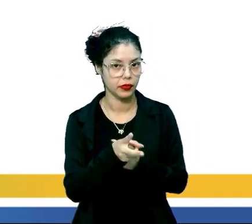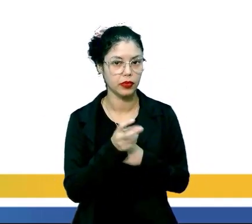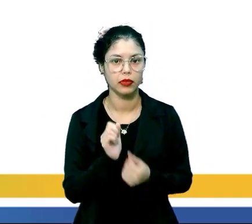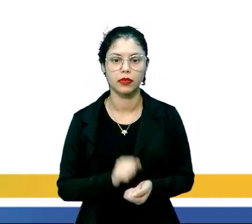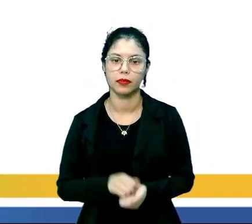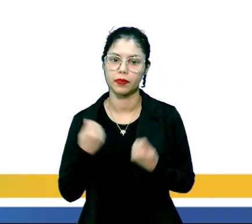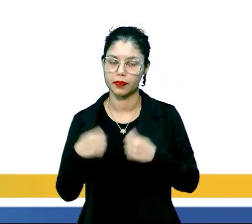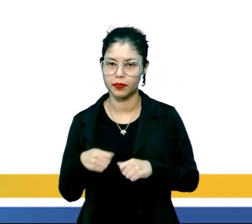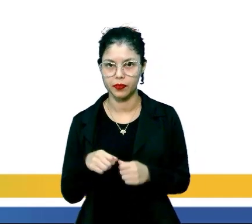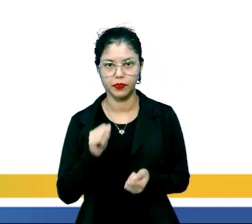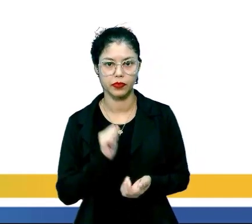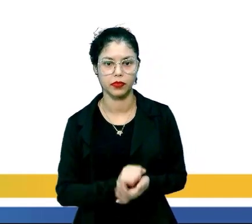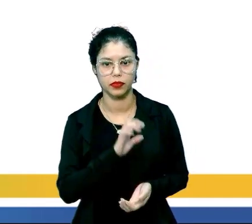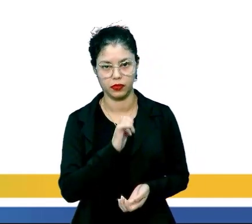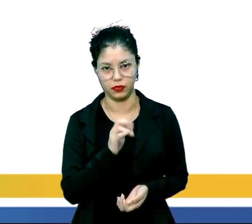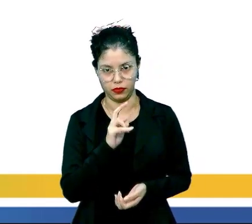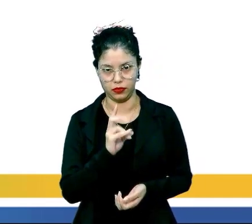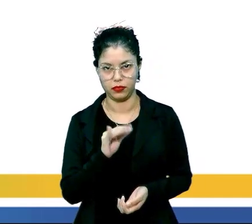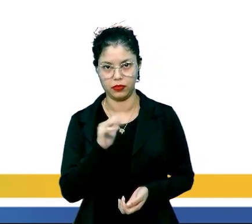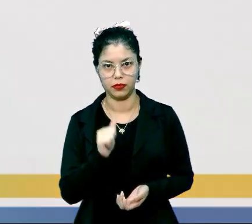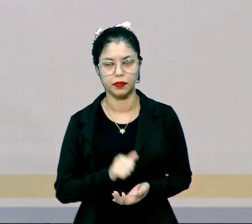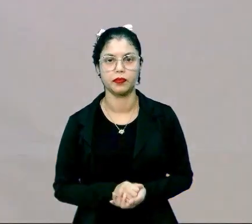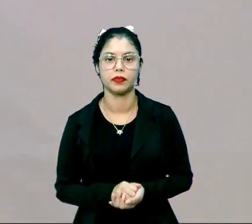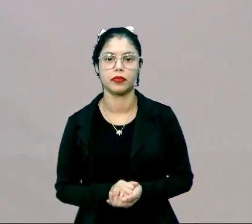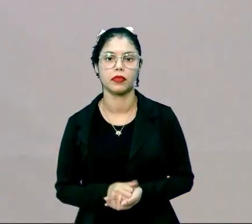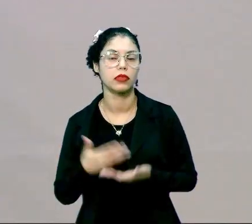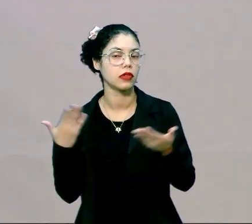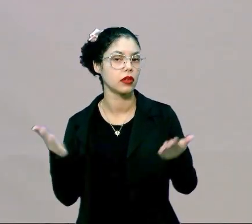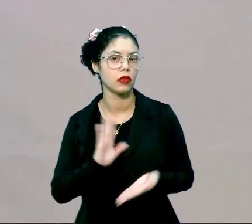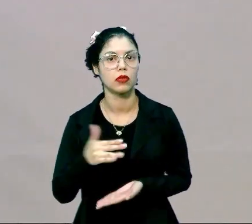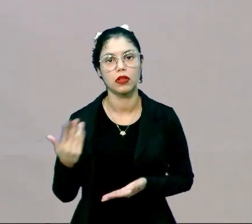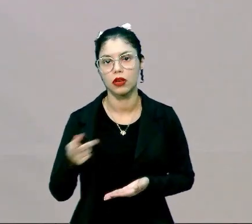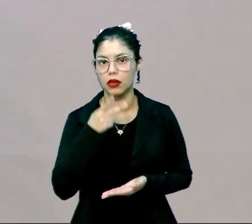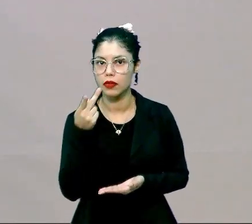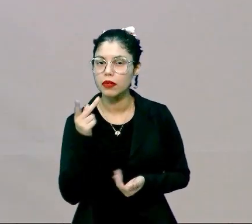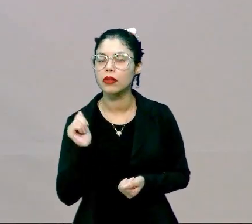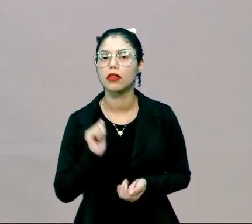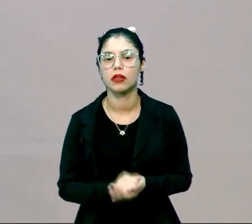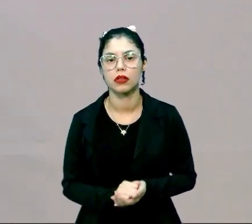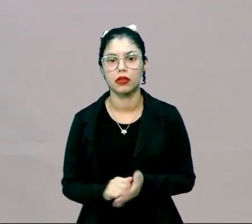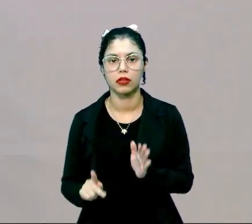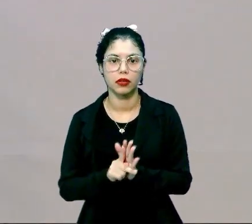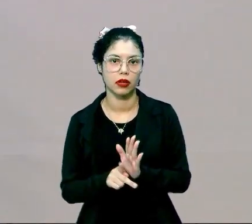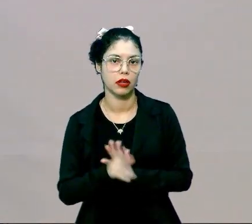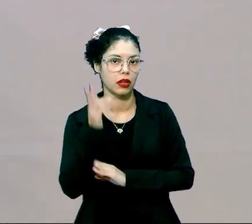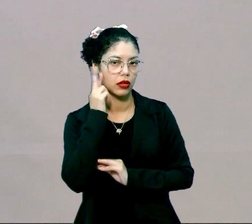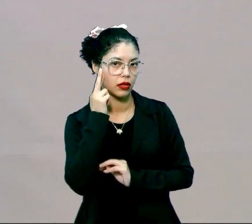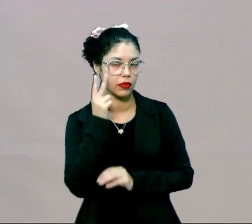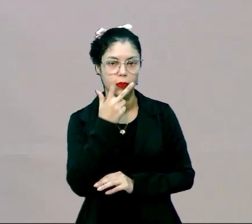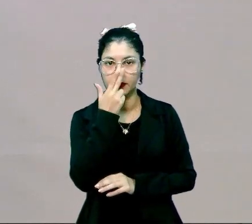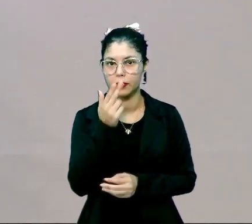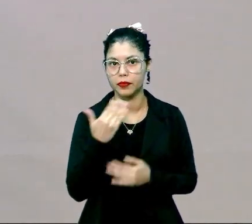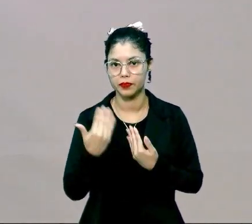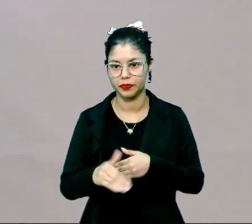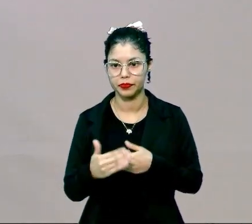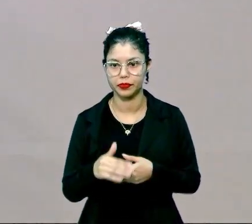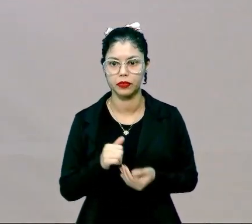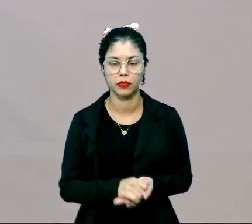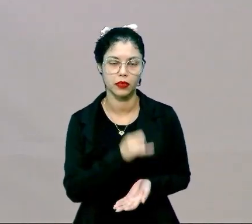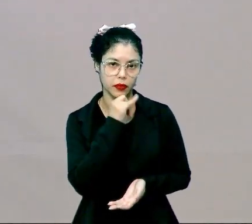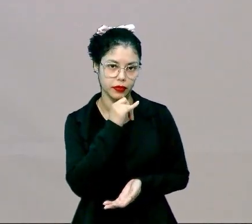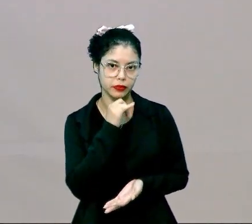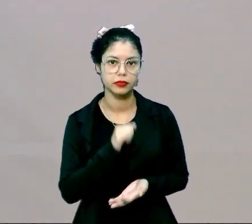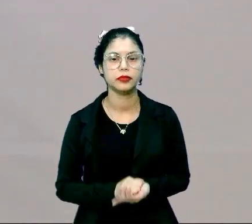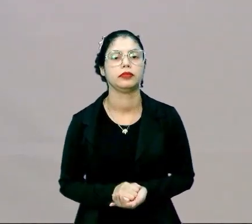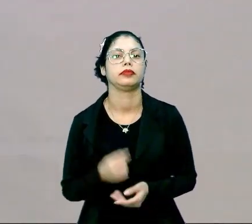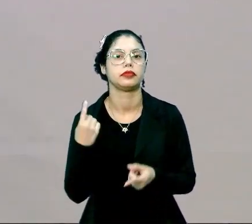calor, essa reação tem que ser endotérmica. Quando a gente fala de estado físico, isso é muito comum aparecer em provas, tá? Por